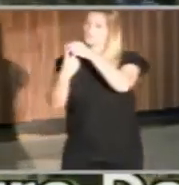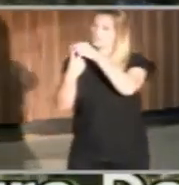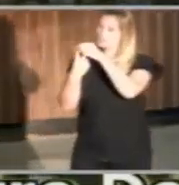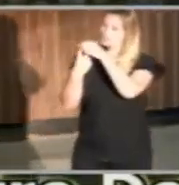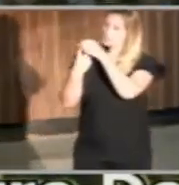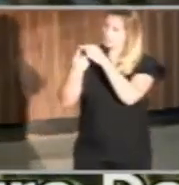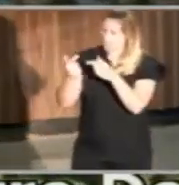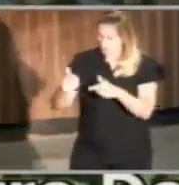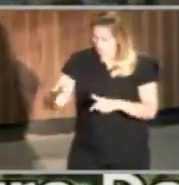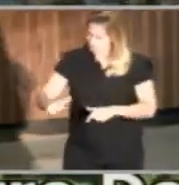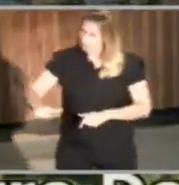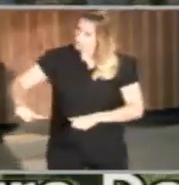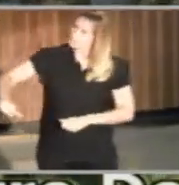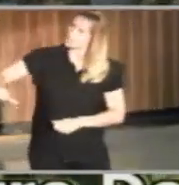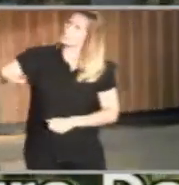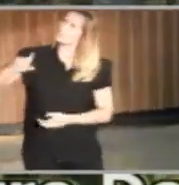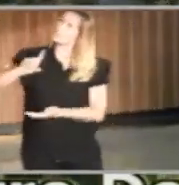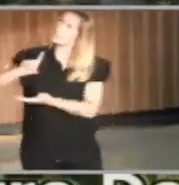há